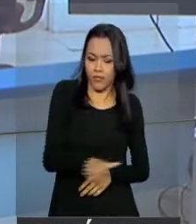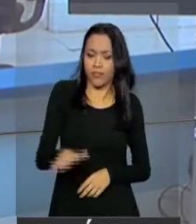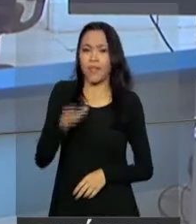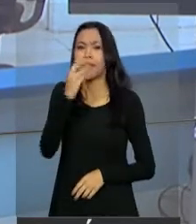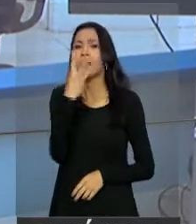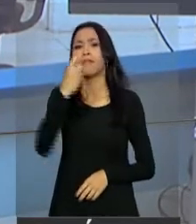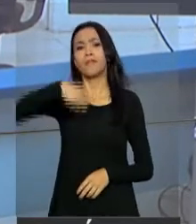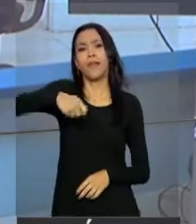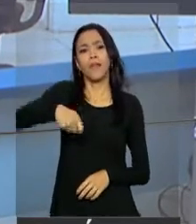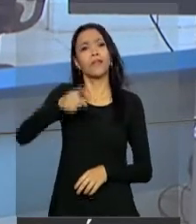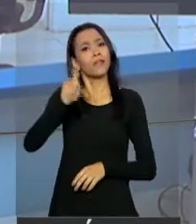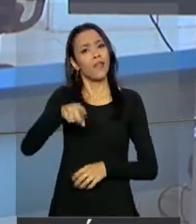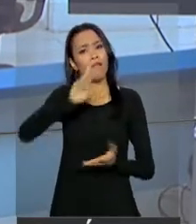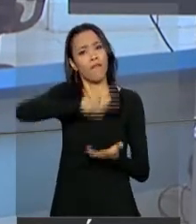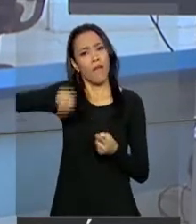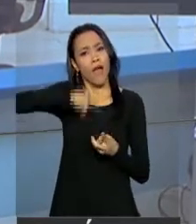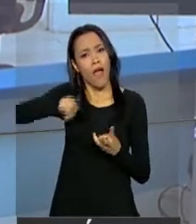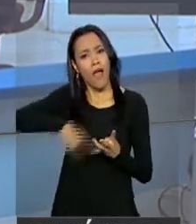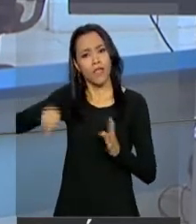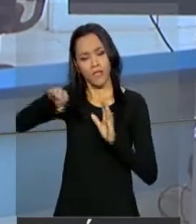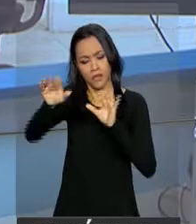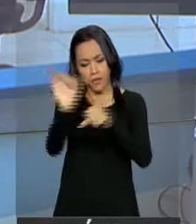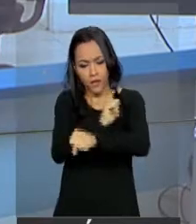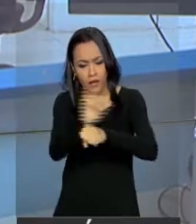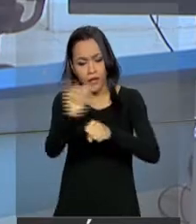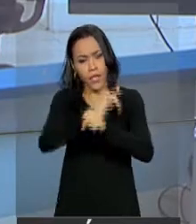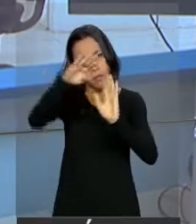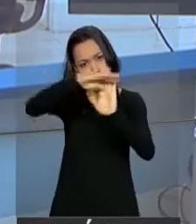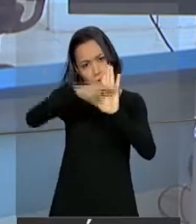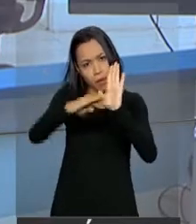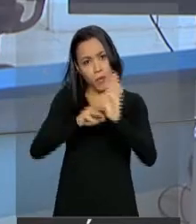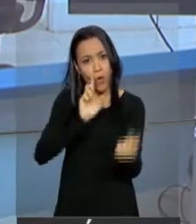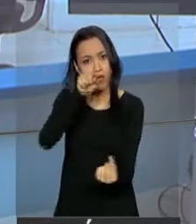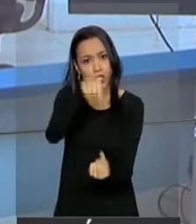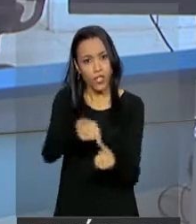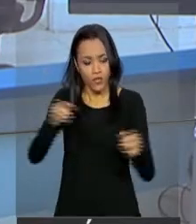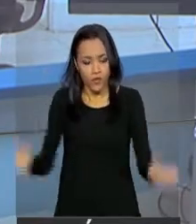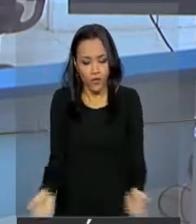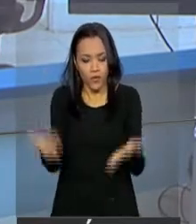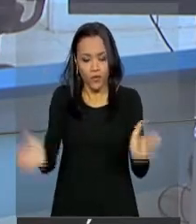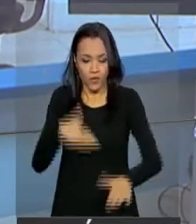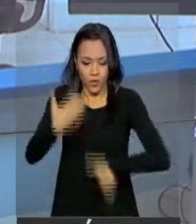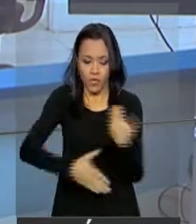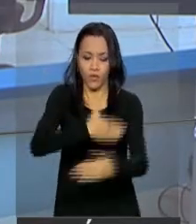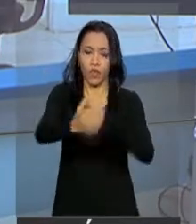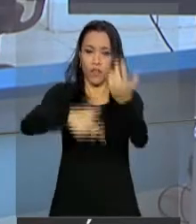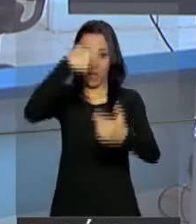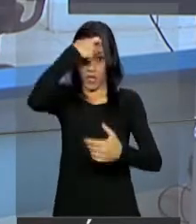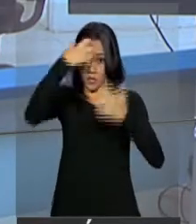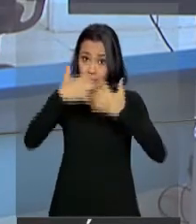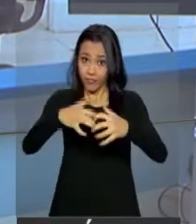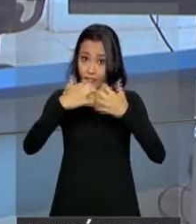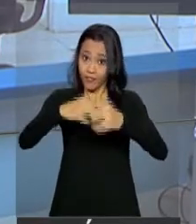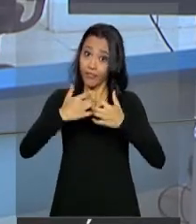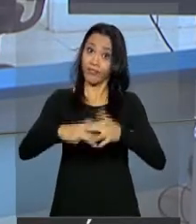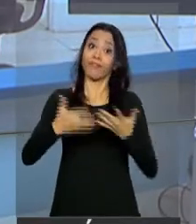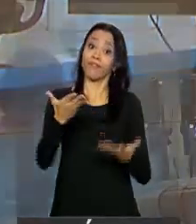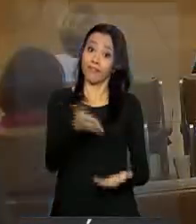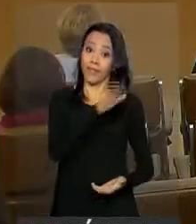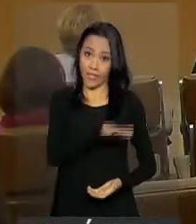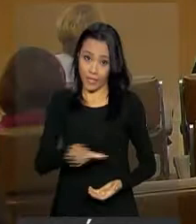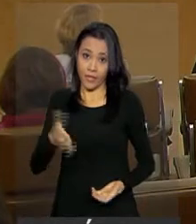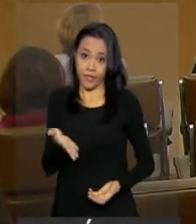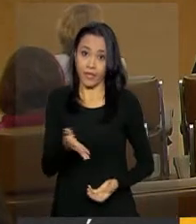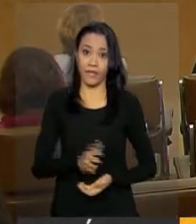3 meses e estabelece um conjunto de ações para fortalecer o desenvolvimento nos primeiros anos de vida das crianças.